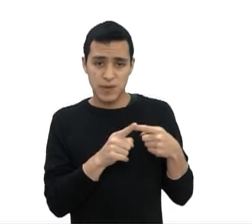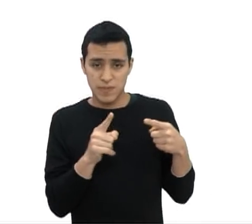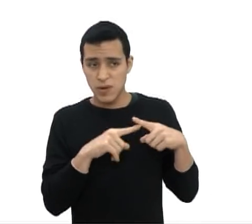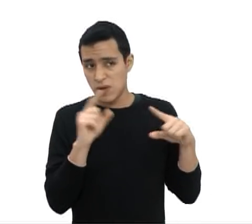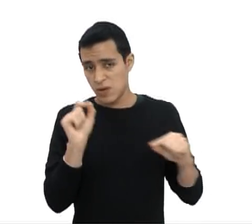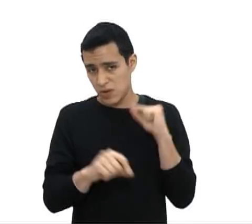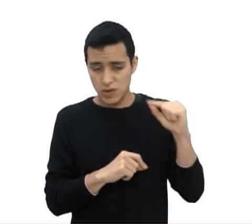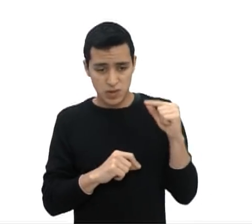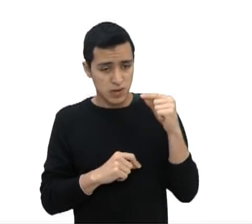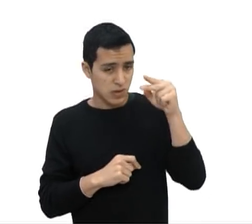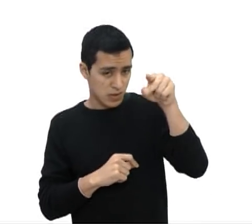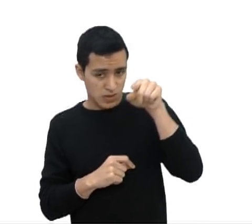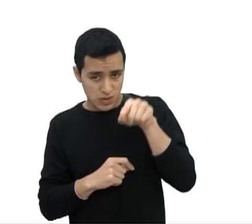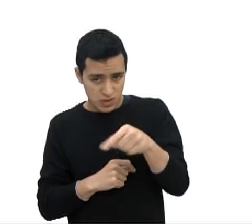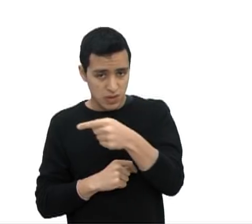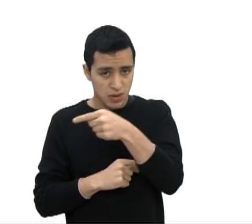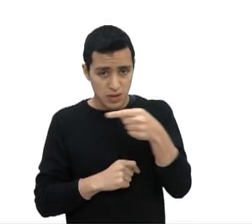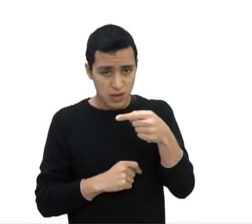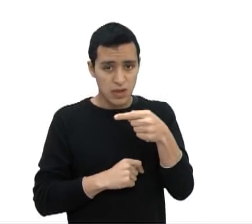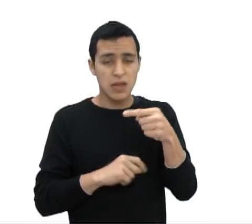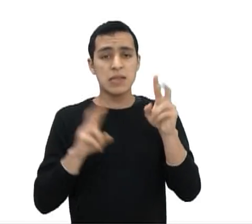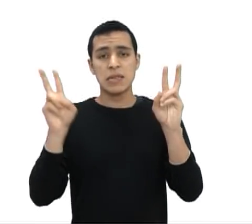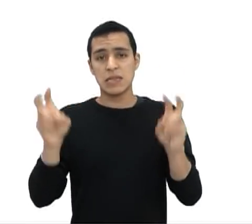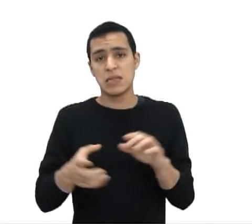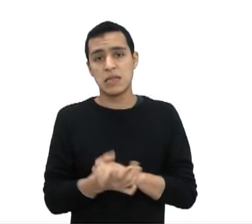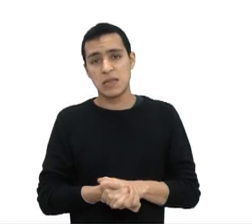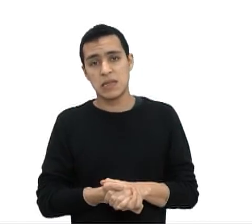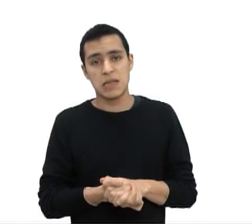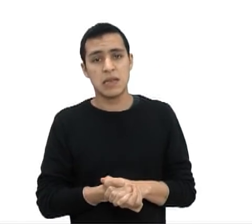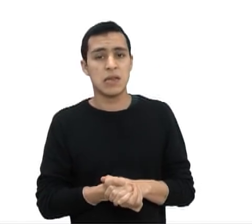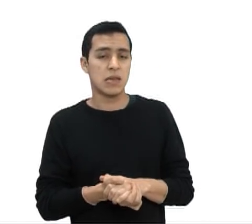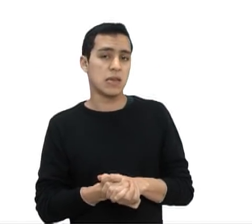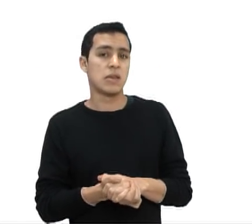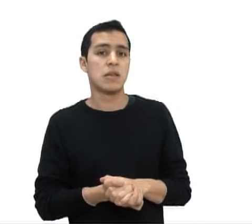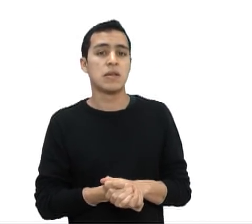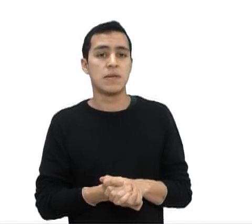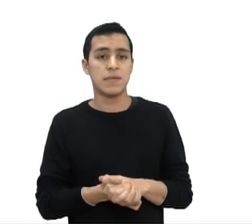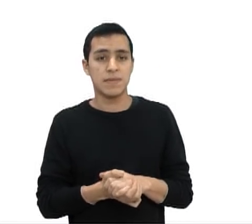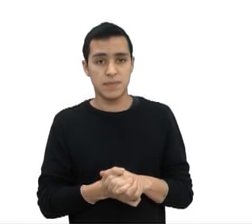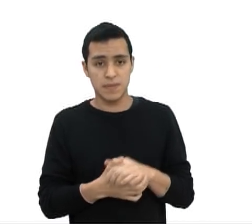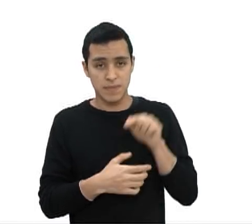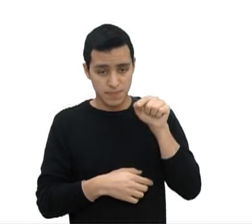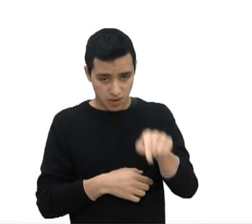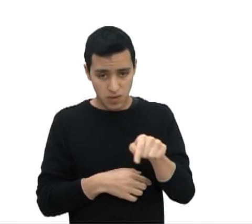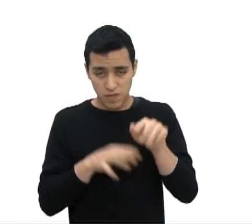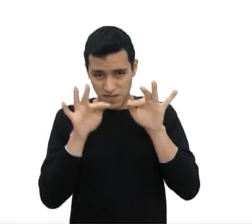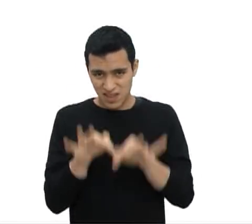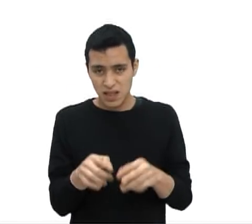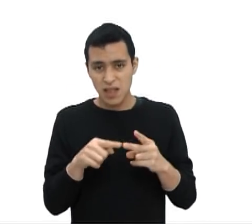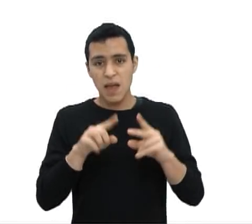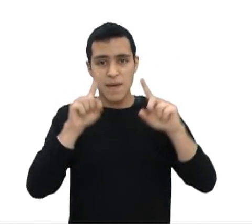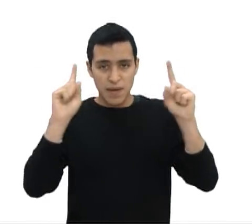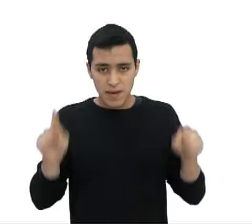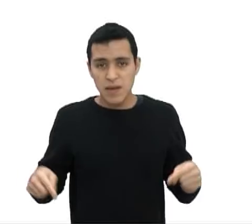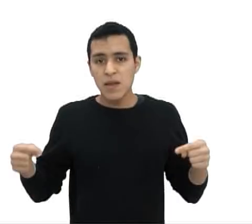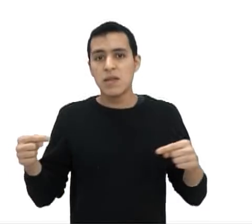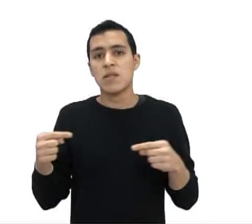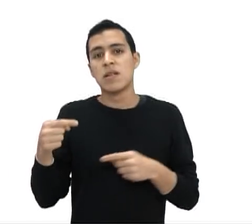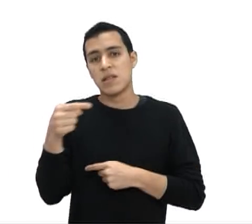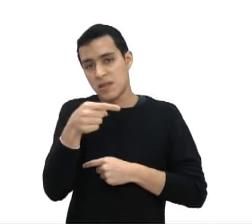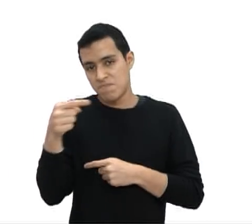alternativa, 2 pontos, travessão e aspas. Segunda alternativa, ponto final, parênteses e